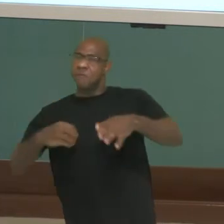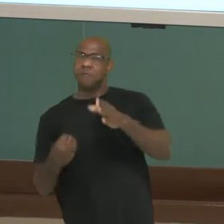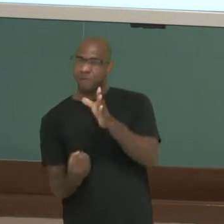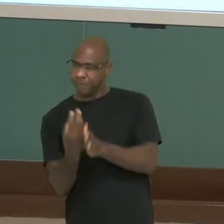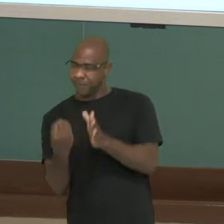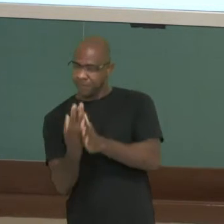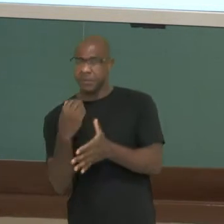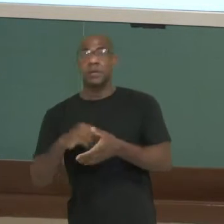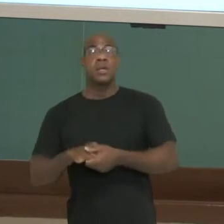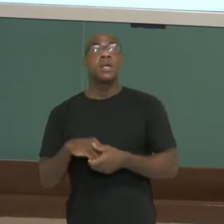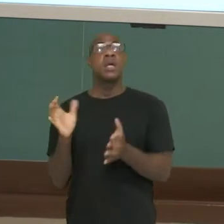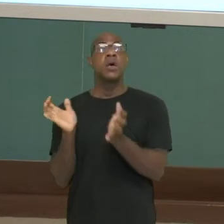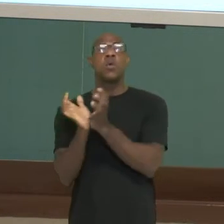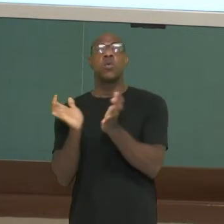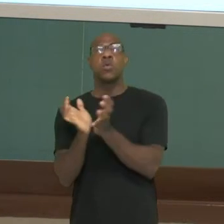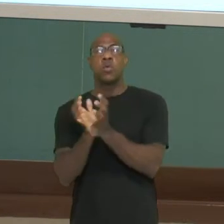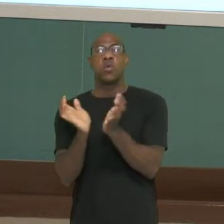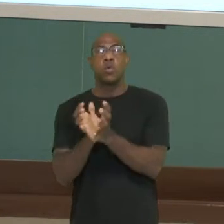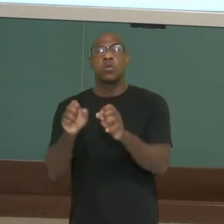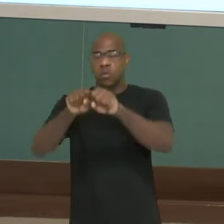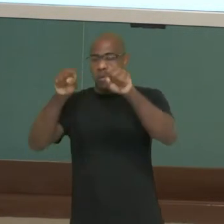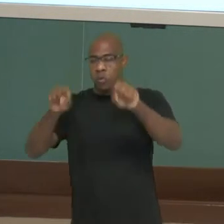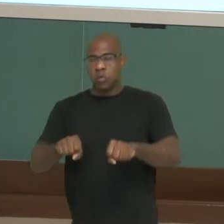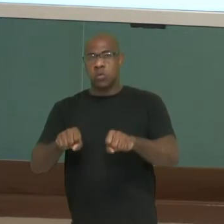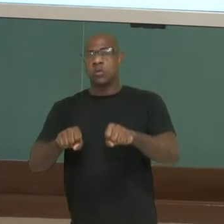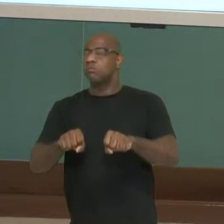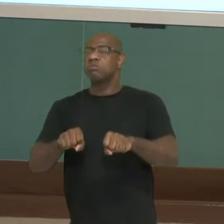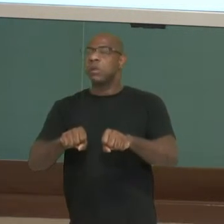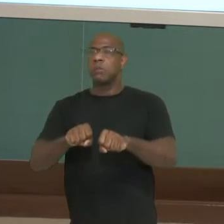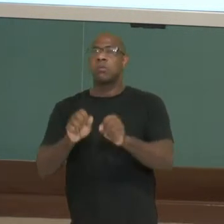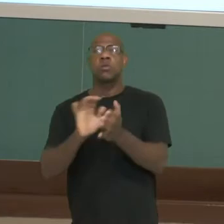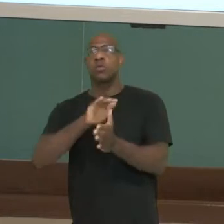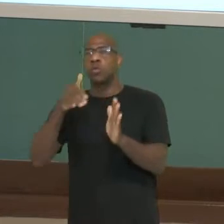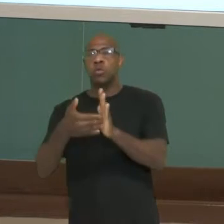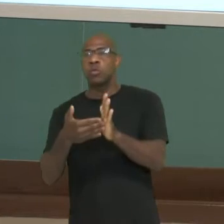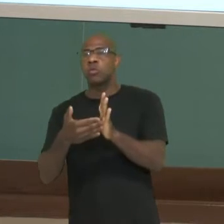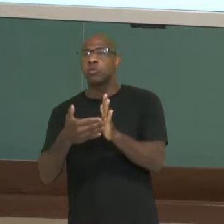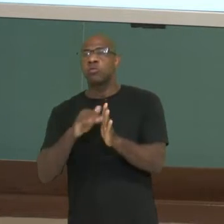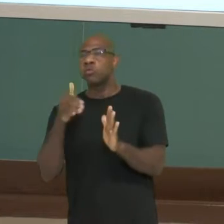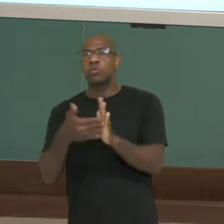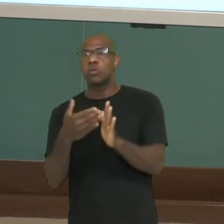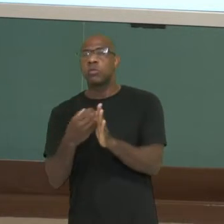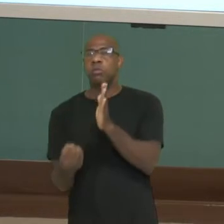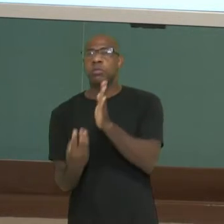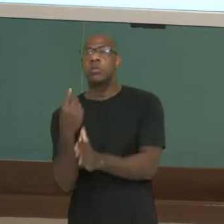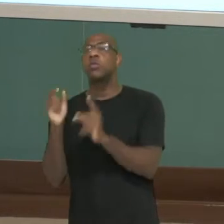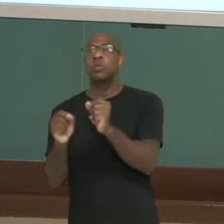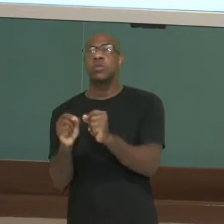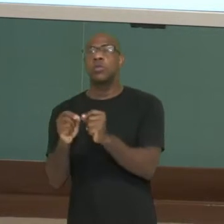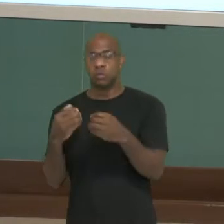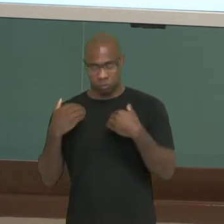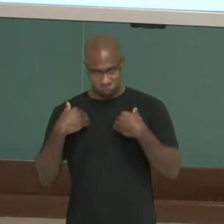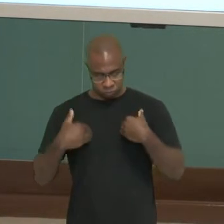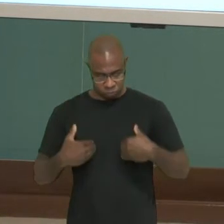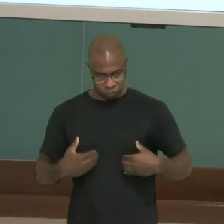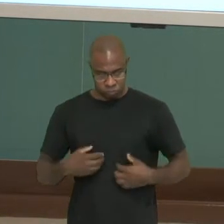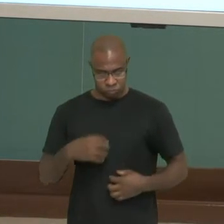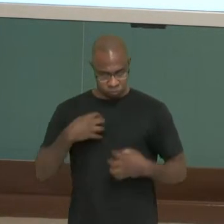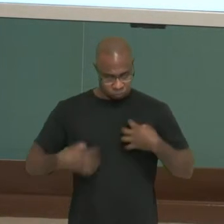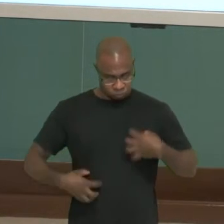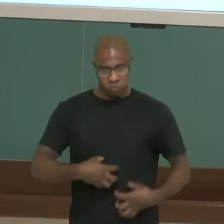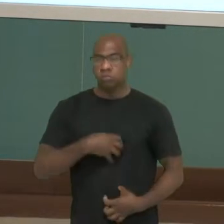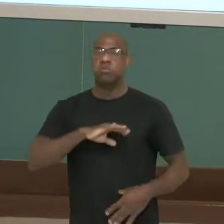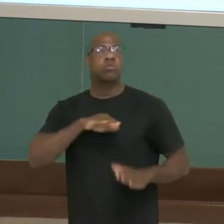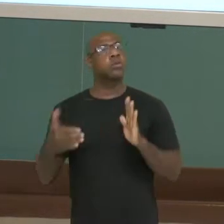esse conjunto de sistemas, todos esses sistemas, vai formar o organismo como um todo,